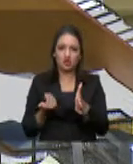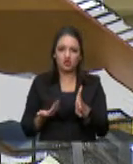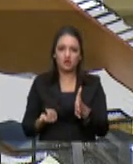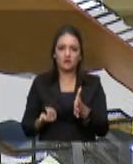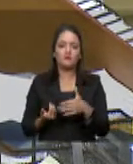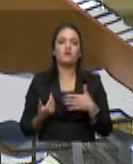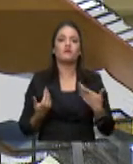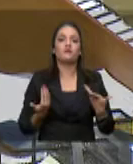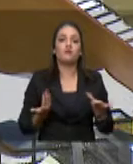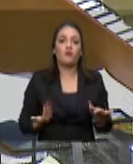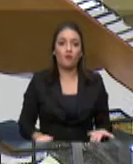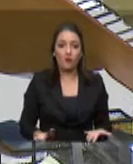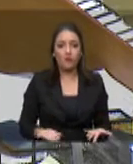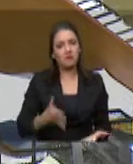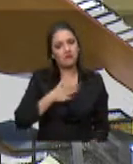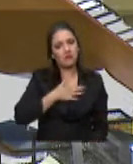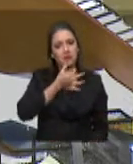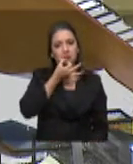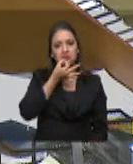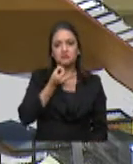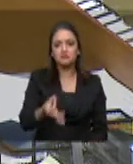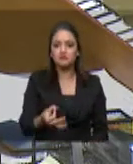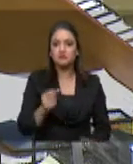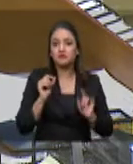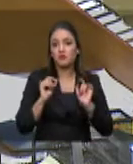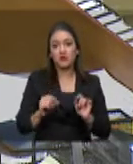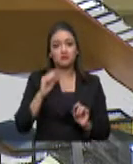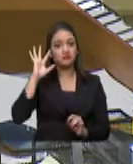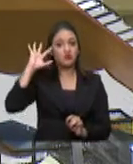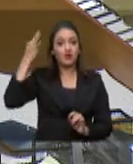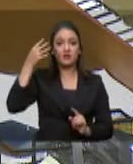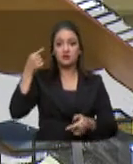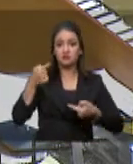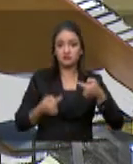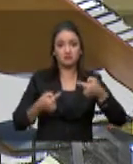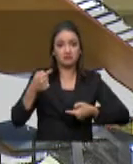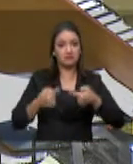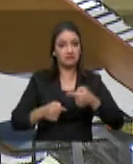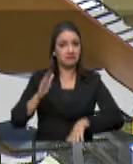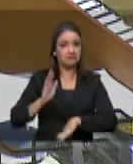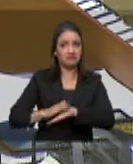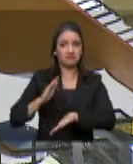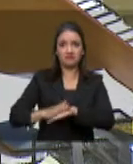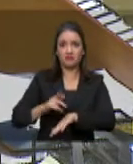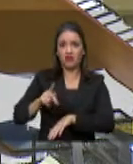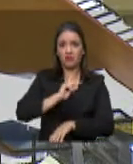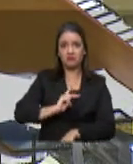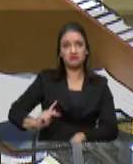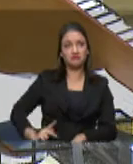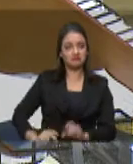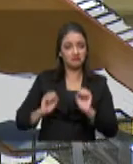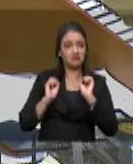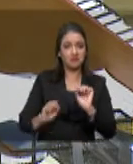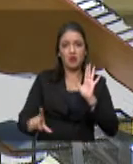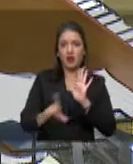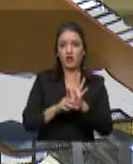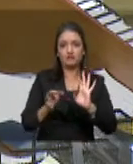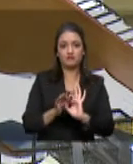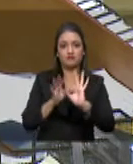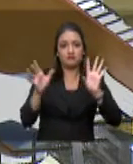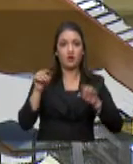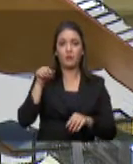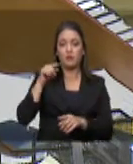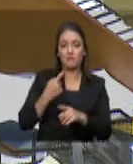providências. Ao meu sentir, trata-se de uma opção política absolutamente legítima para o Presidente da República, a quem